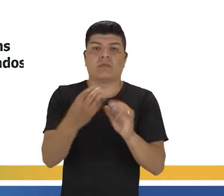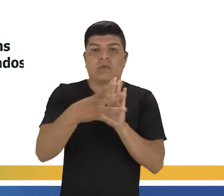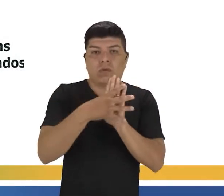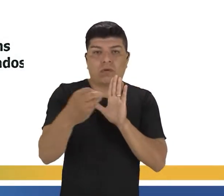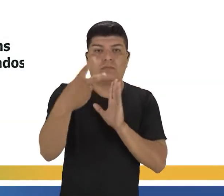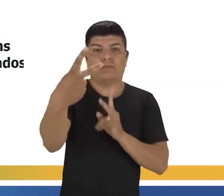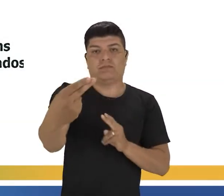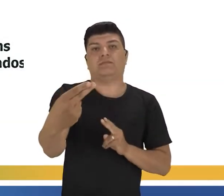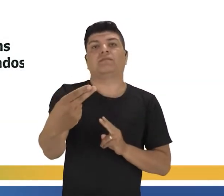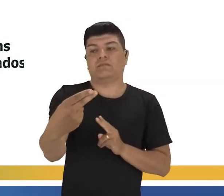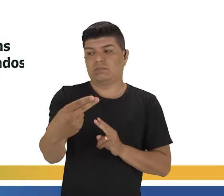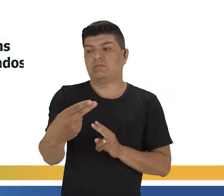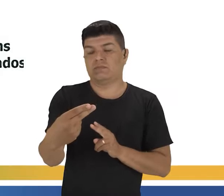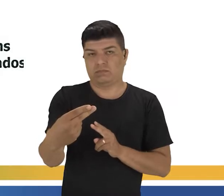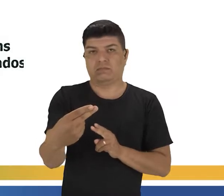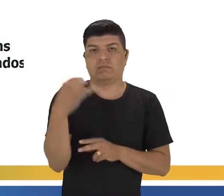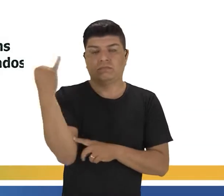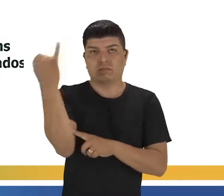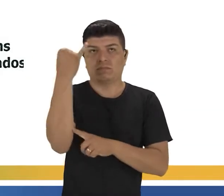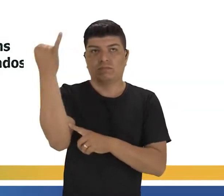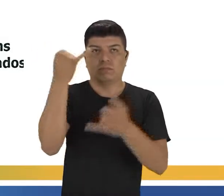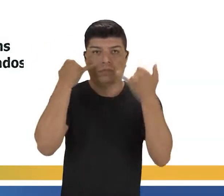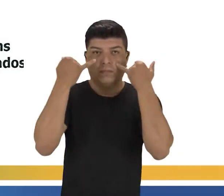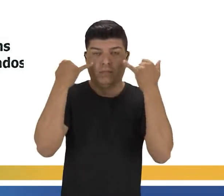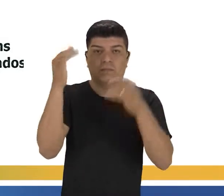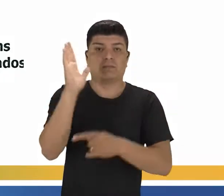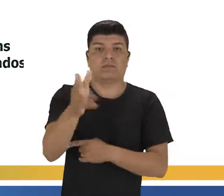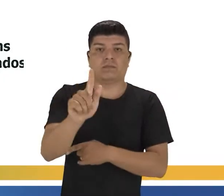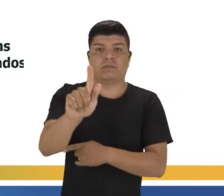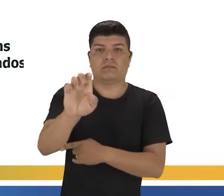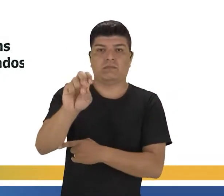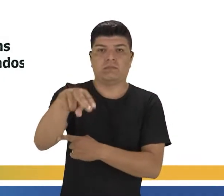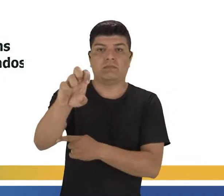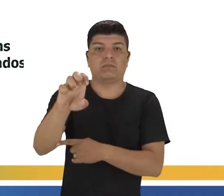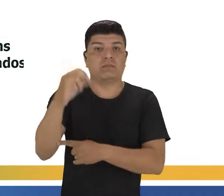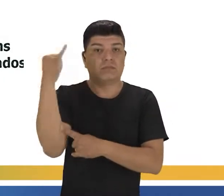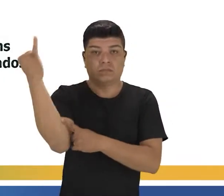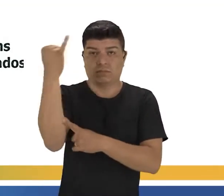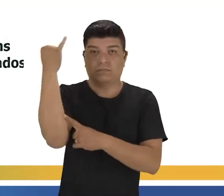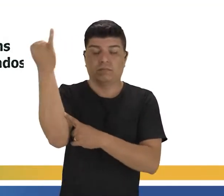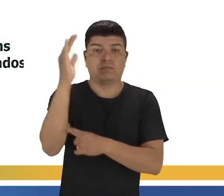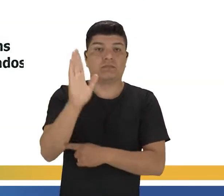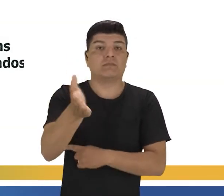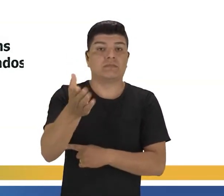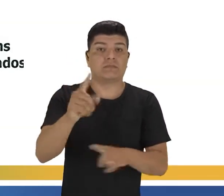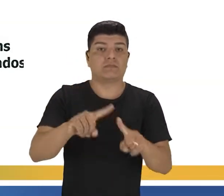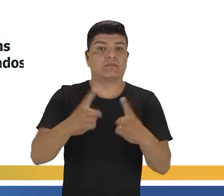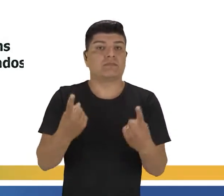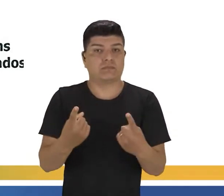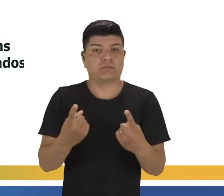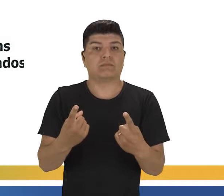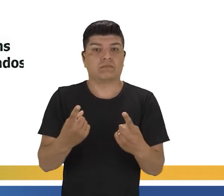copiada. Então, aquela informação importantíssima. O gene já é uma parte importante, mas